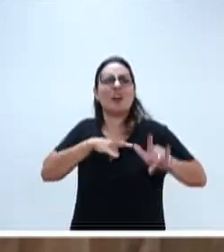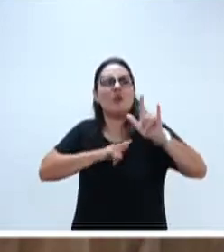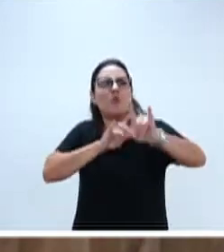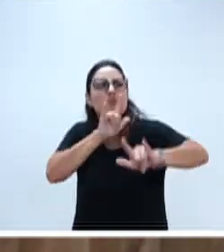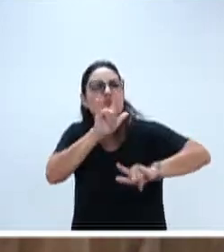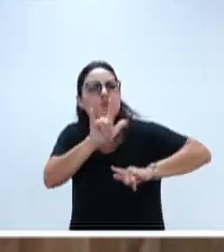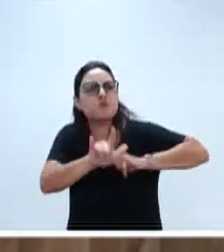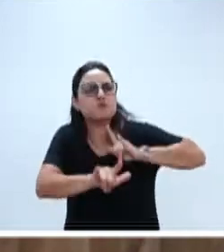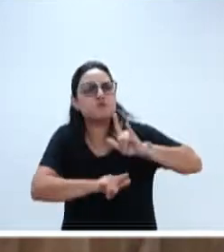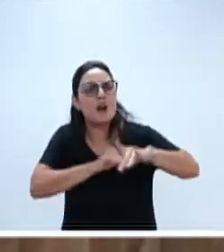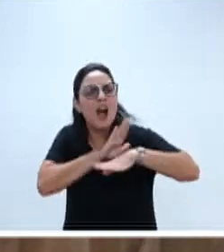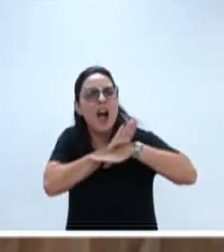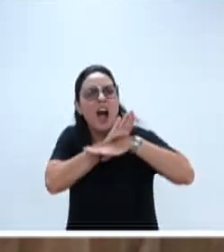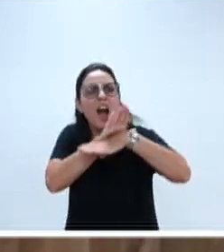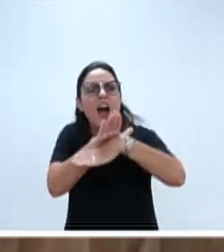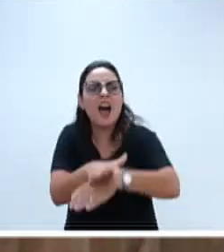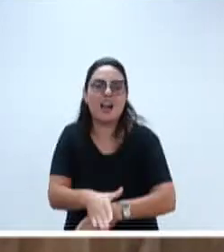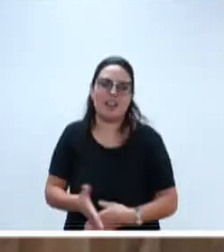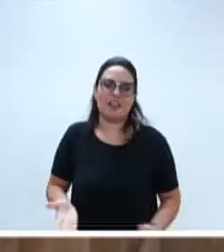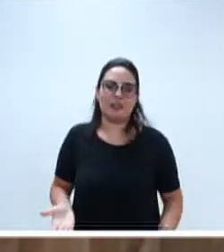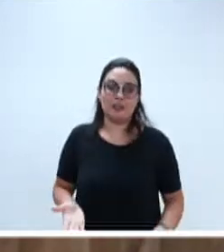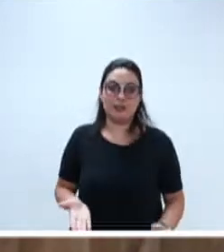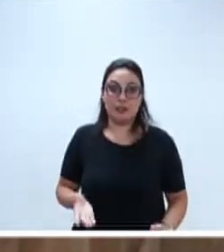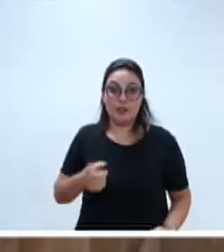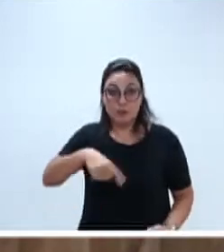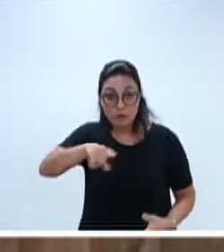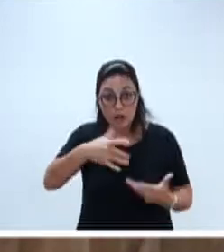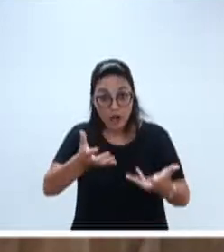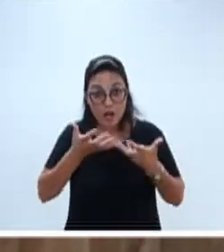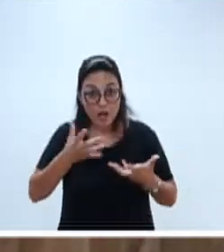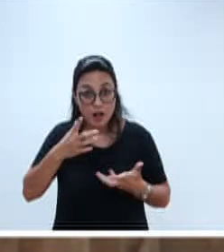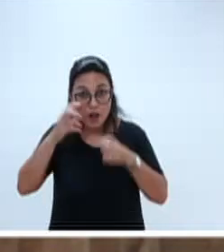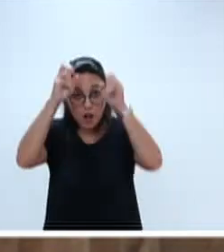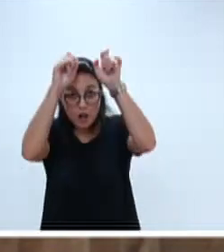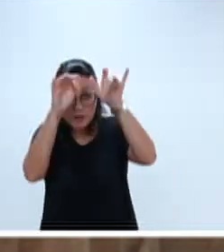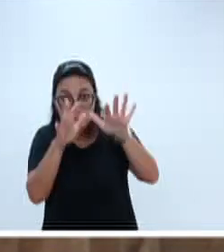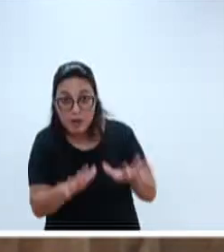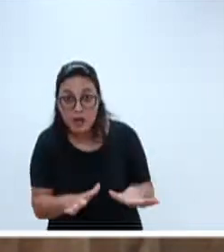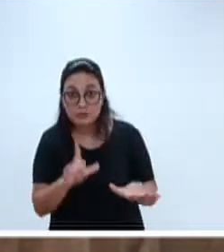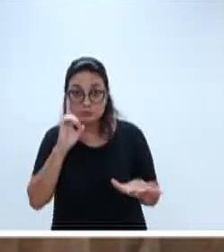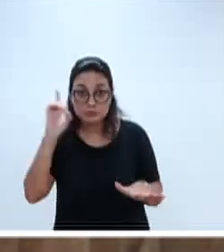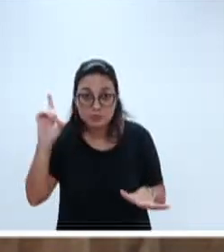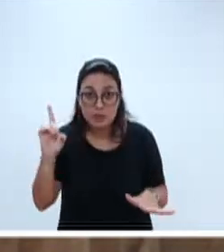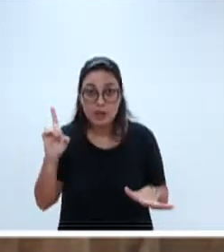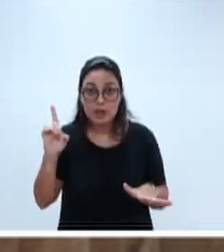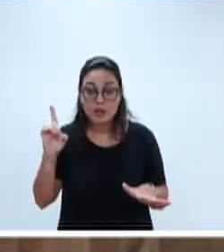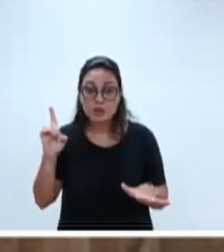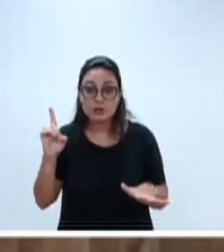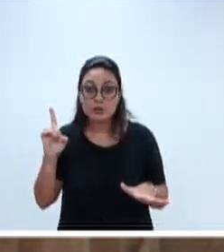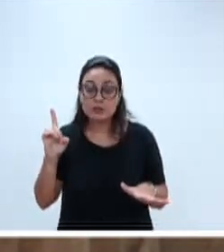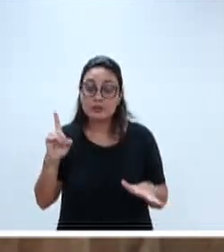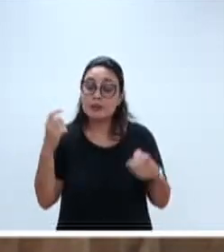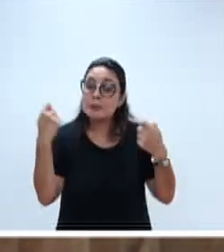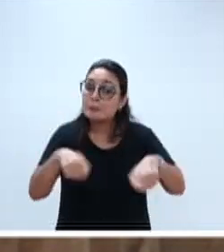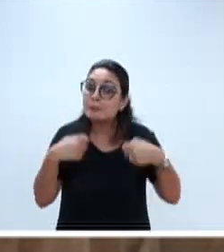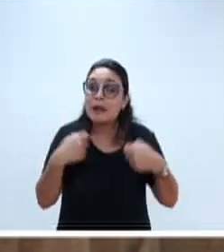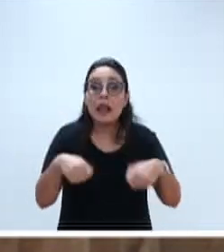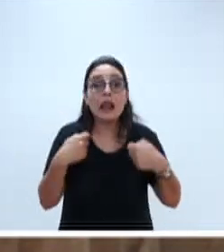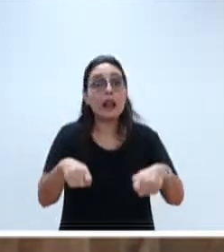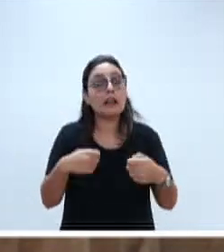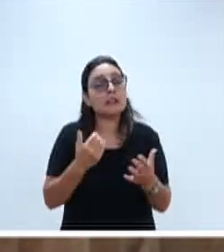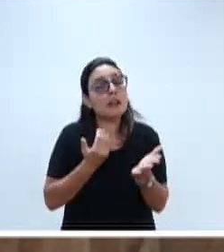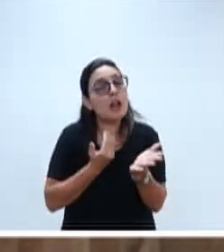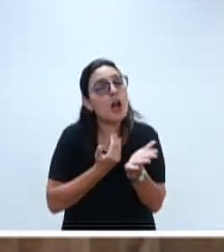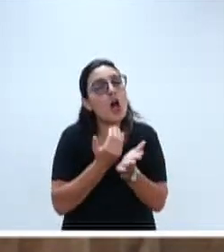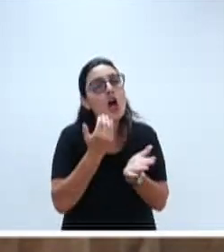desprendimento. Você quer ver a glória de Deus na tua vida? Solte um pouco, seja mais maleável,